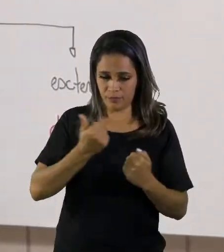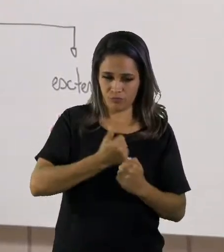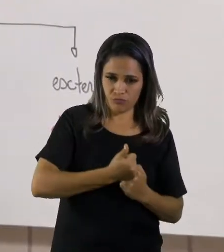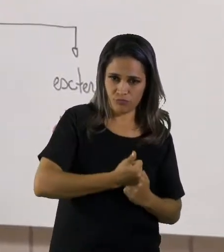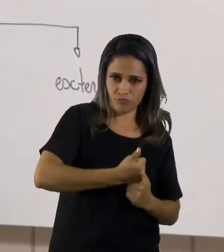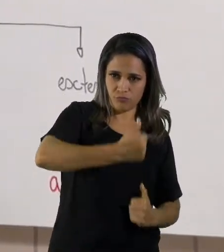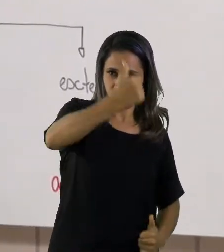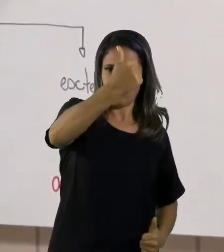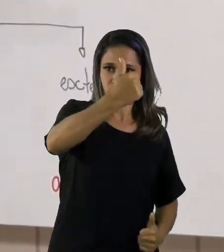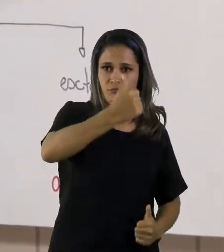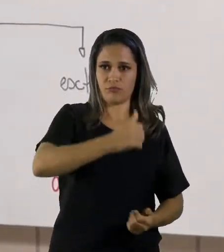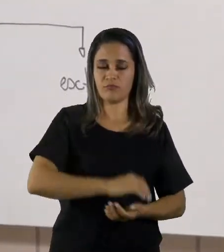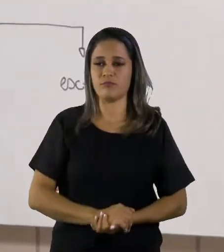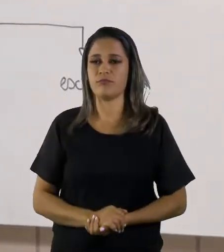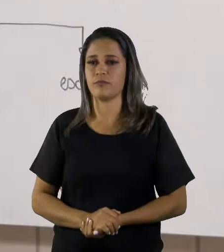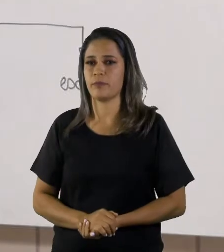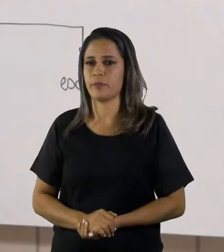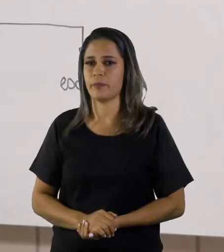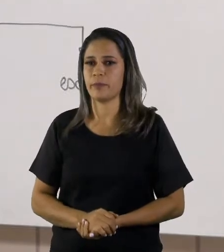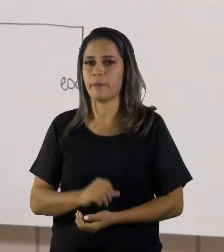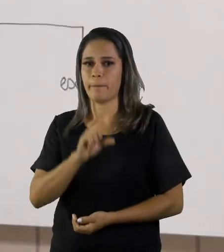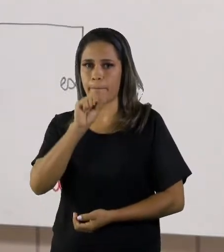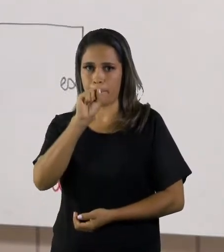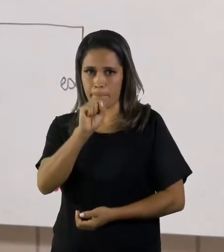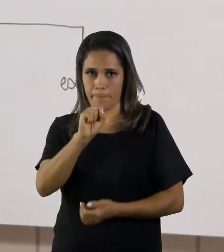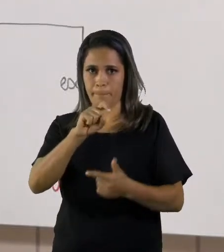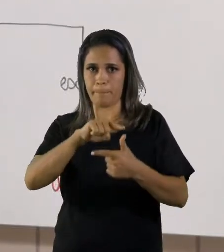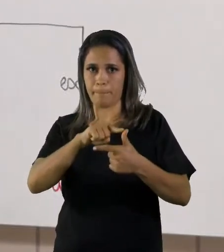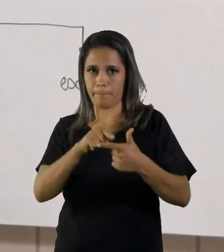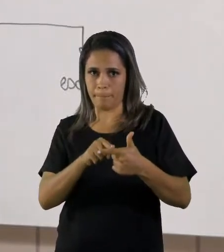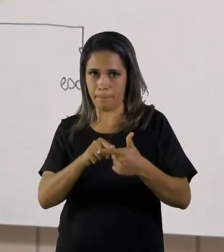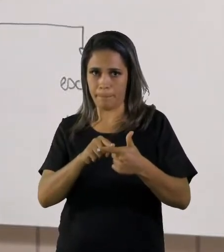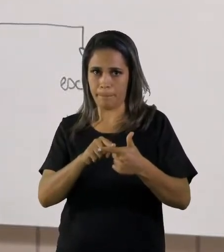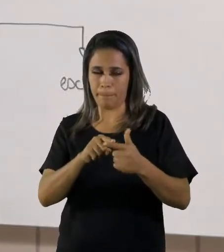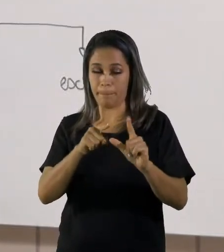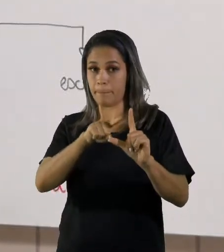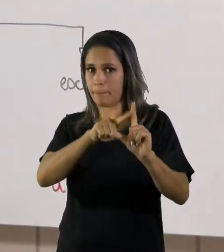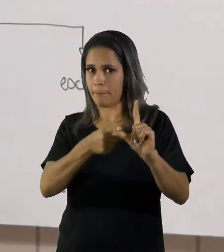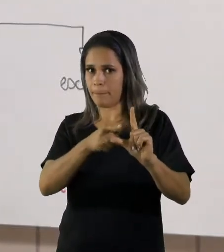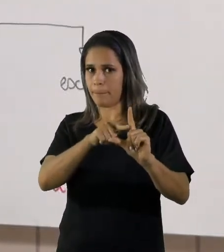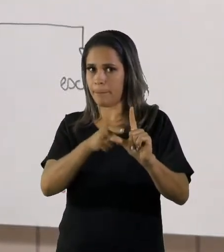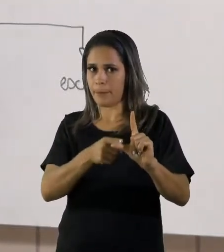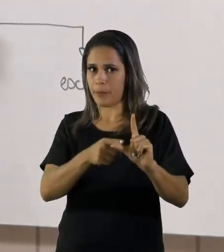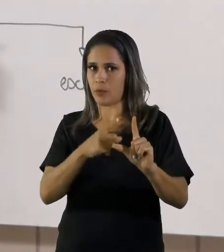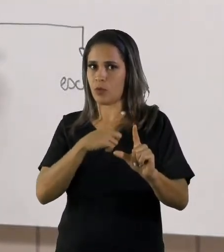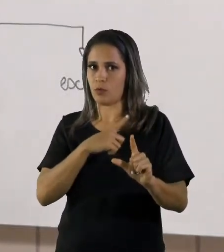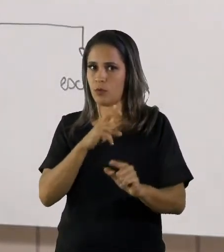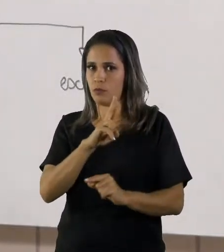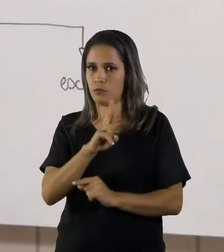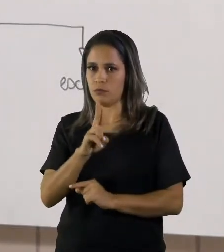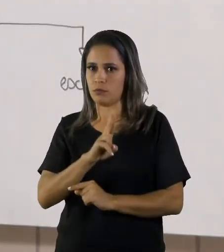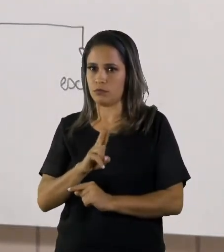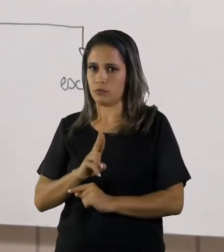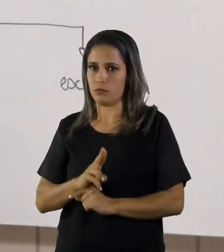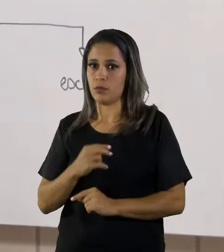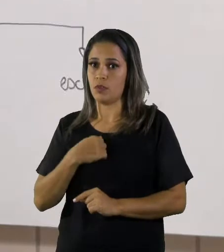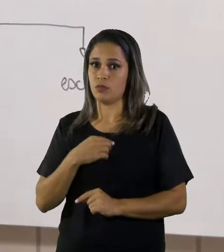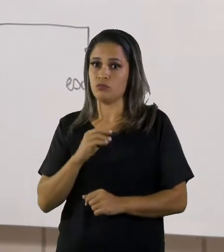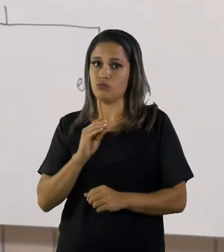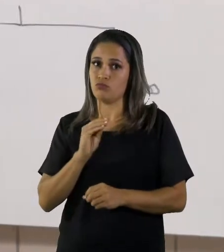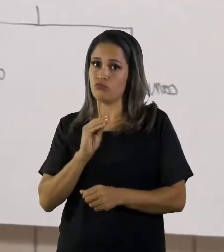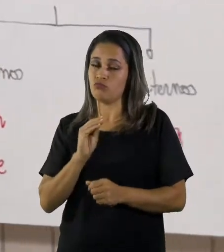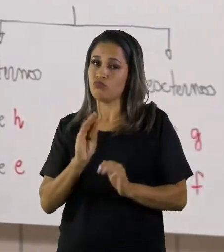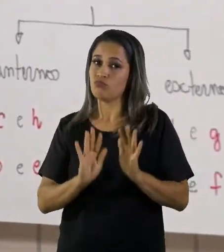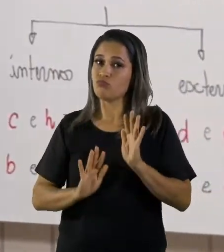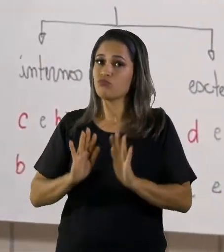mesma transversal, 8 ângulos, todos com os mesmos nomes. Se for observado, eu tive o cuidado